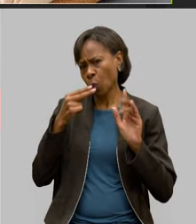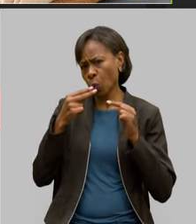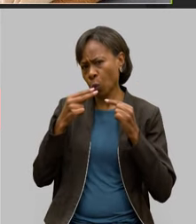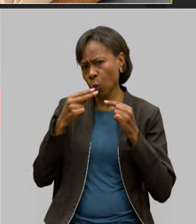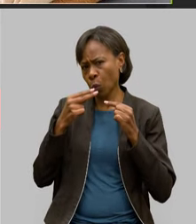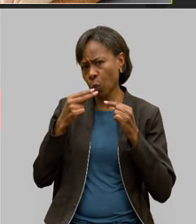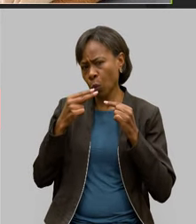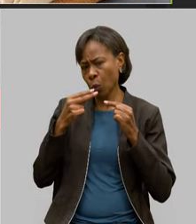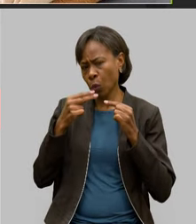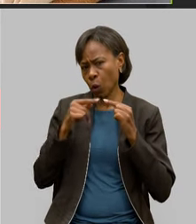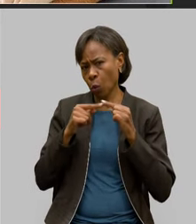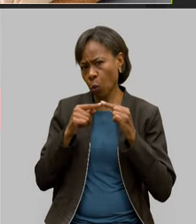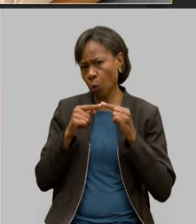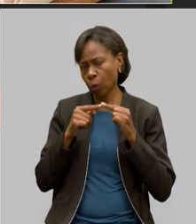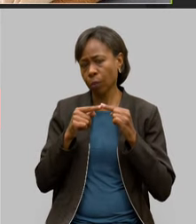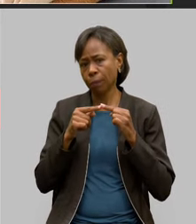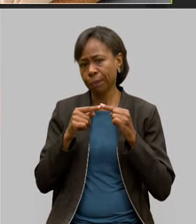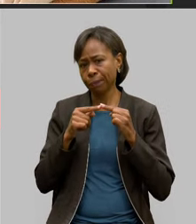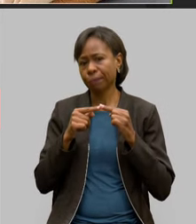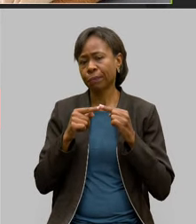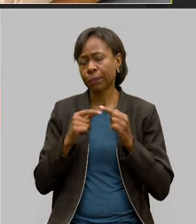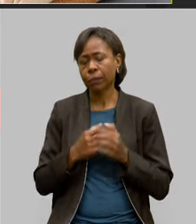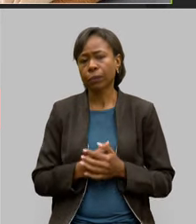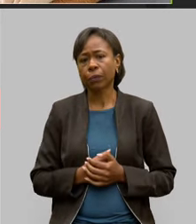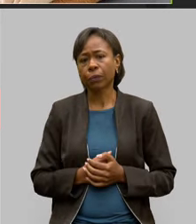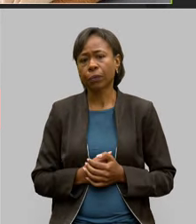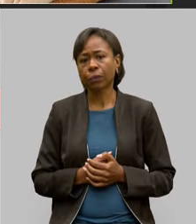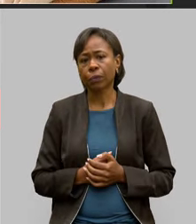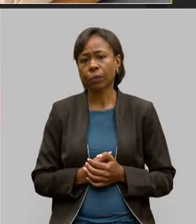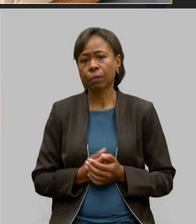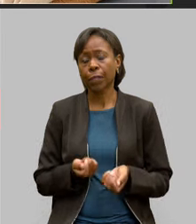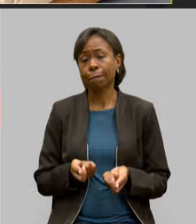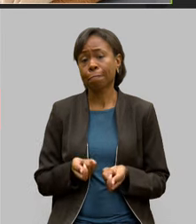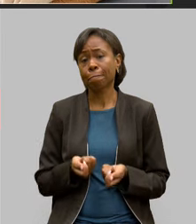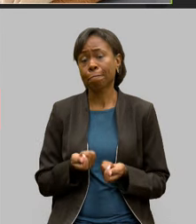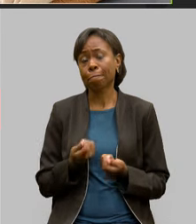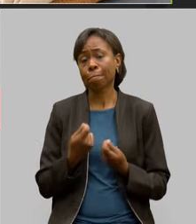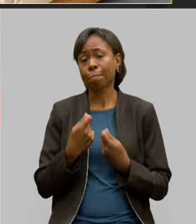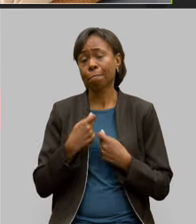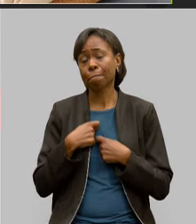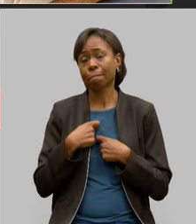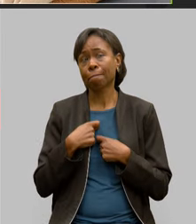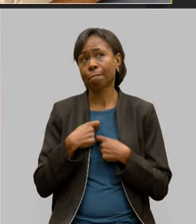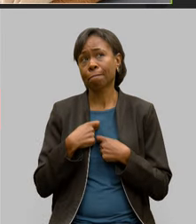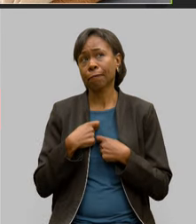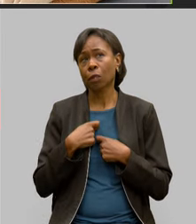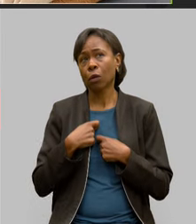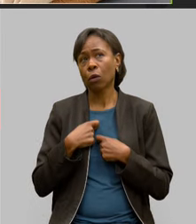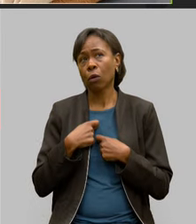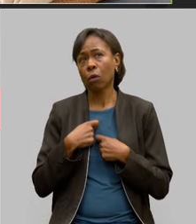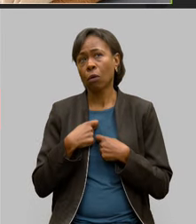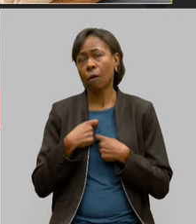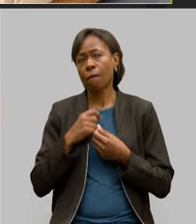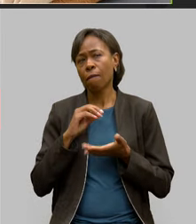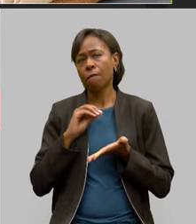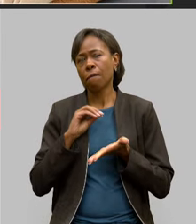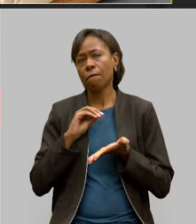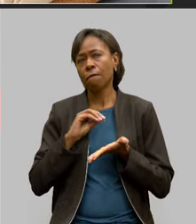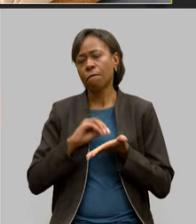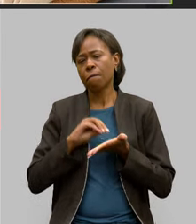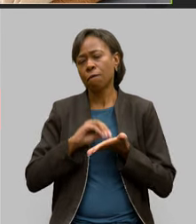cigarro nos leva a um grau de desconhecimento tão forte que é